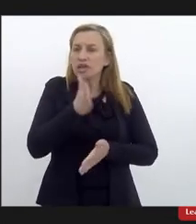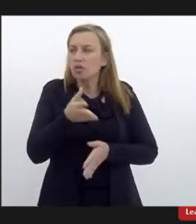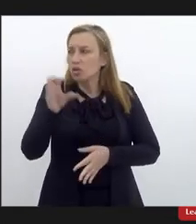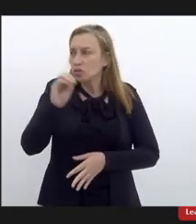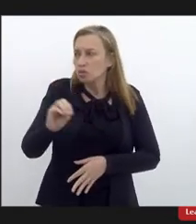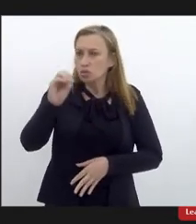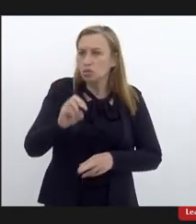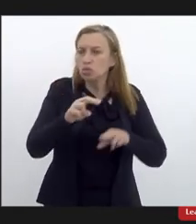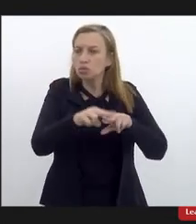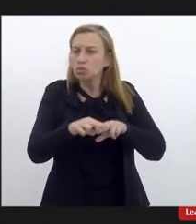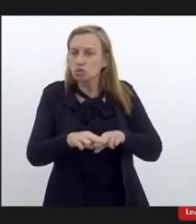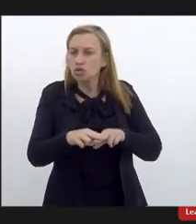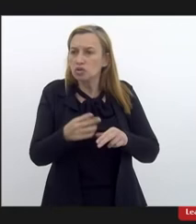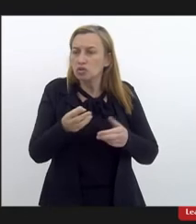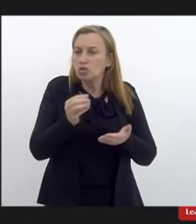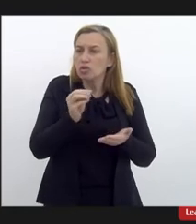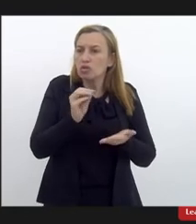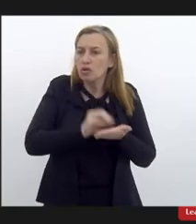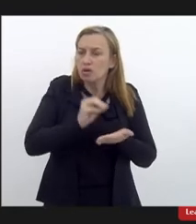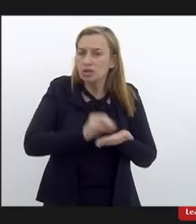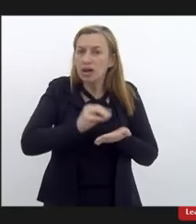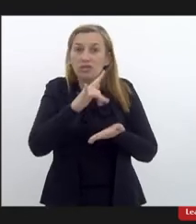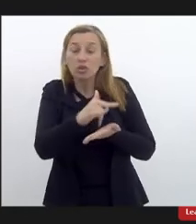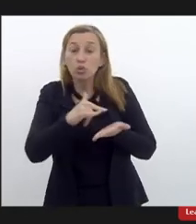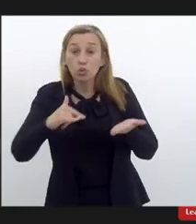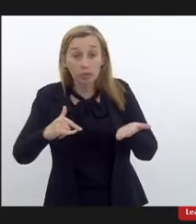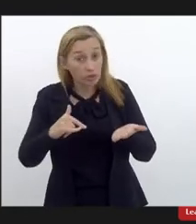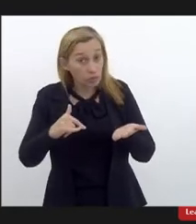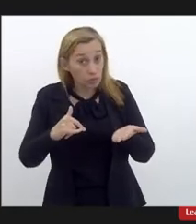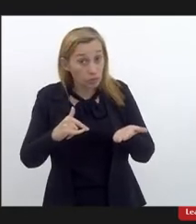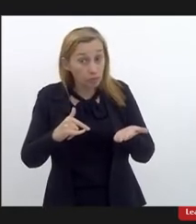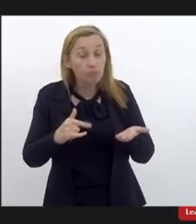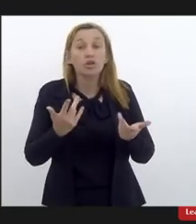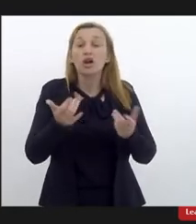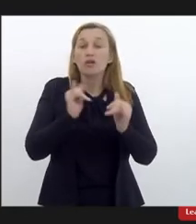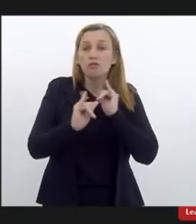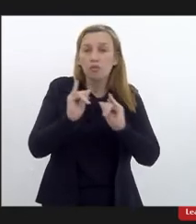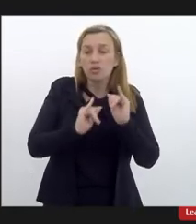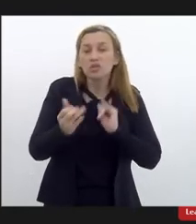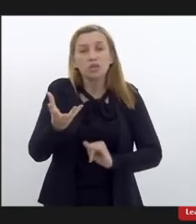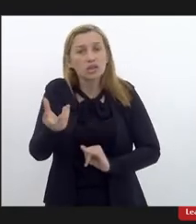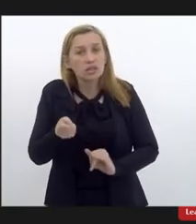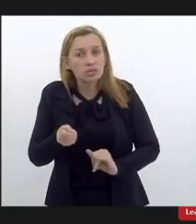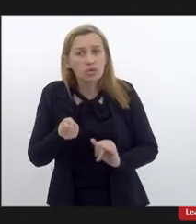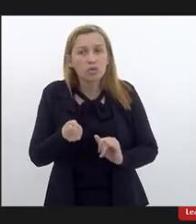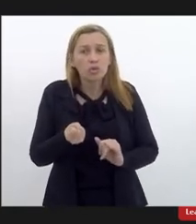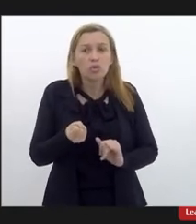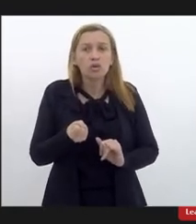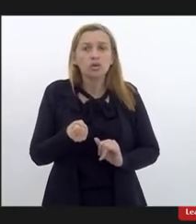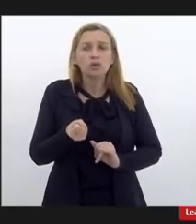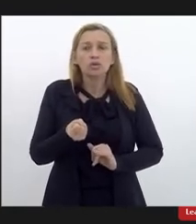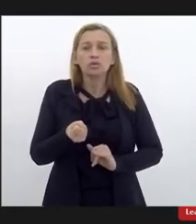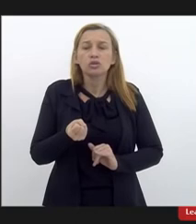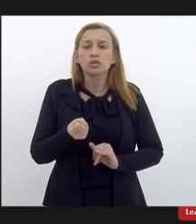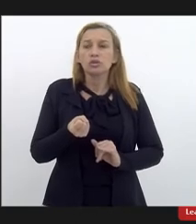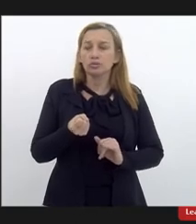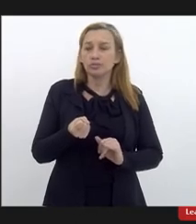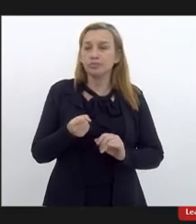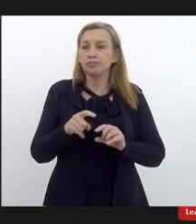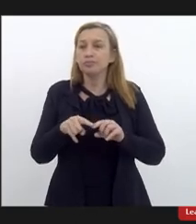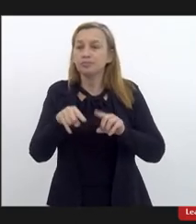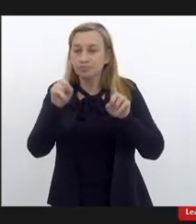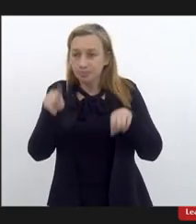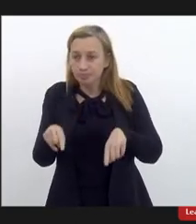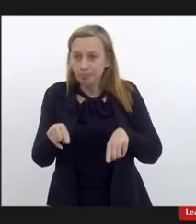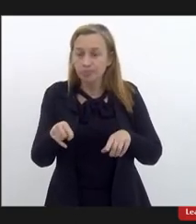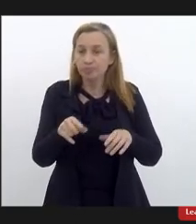por conta de pendências documentais. E a informação que a gente recebeu é que o funcionário, a funcionária que